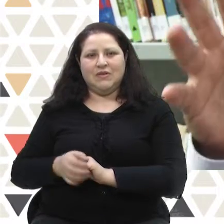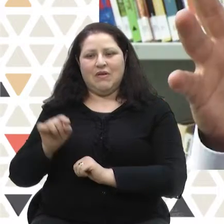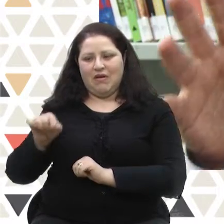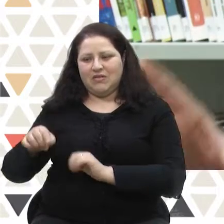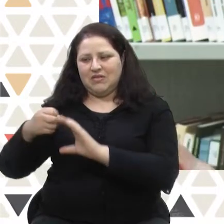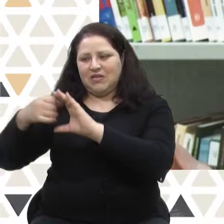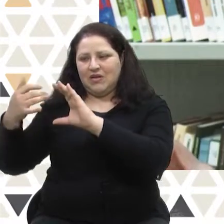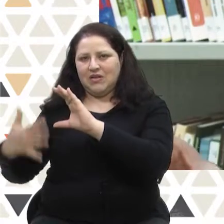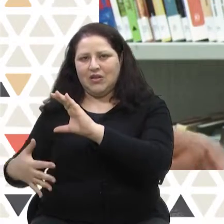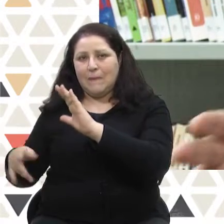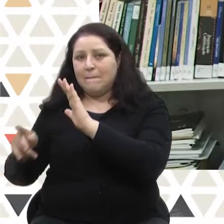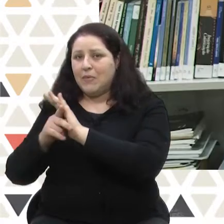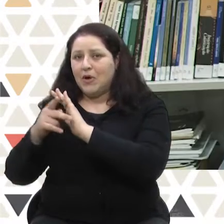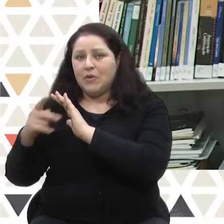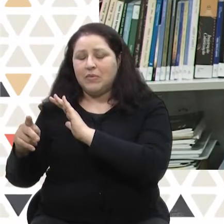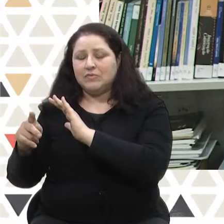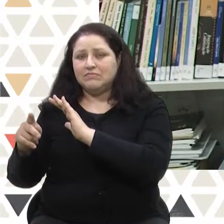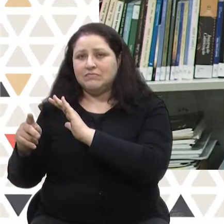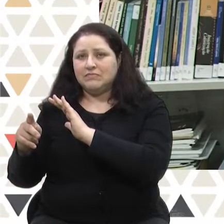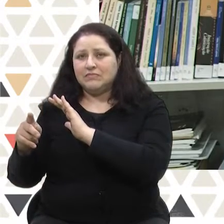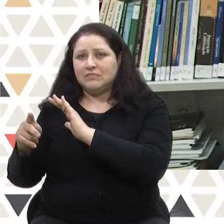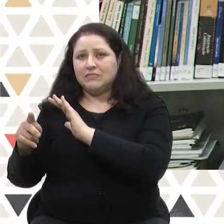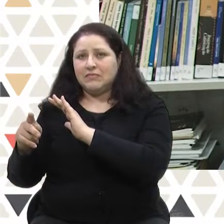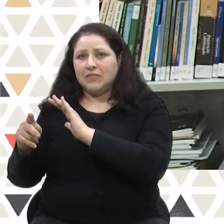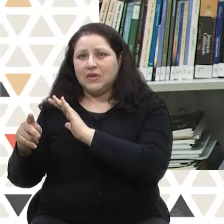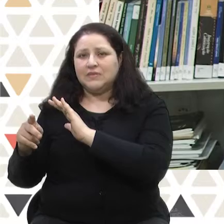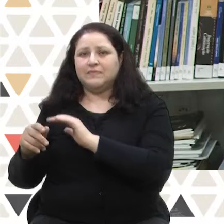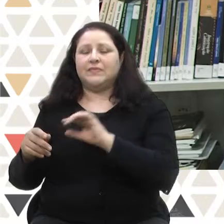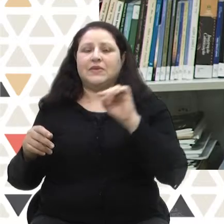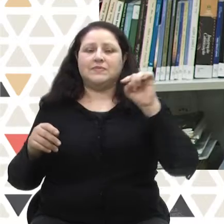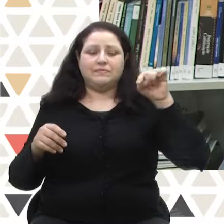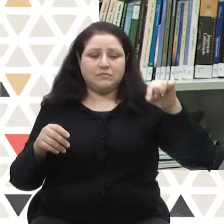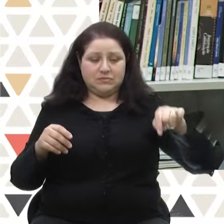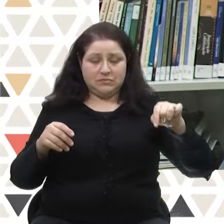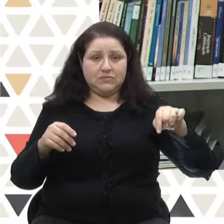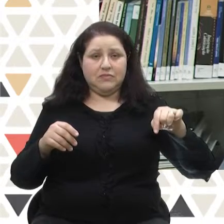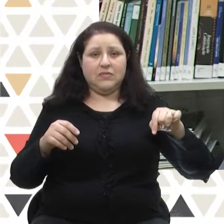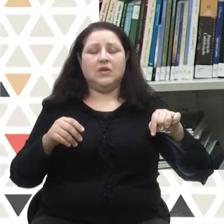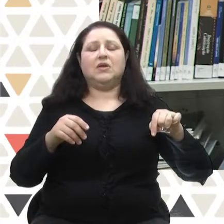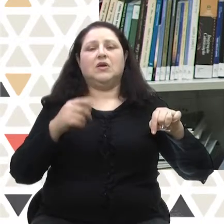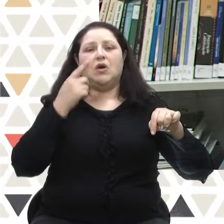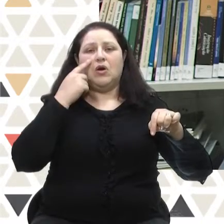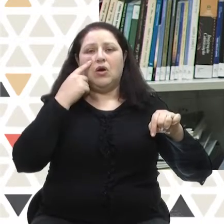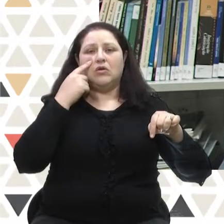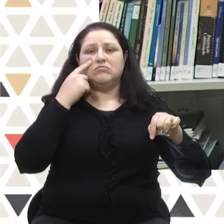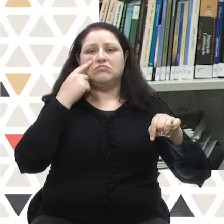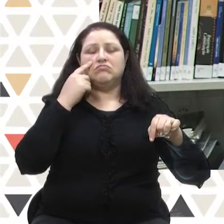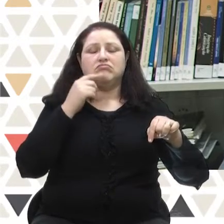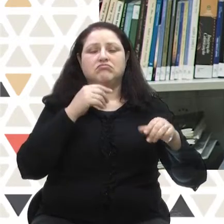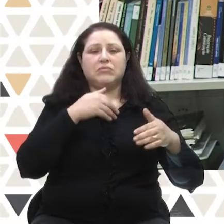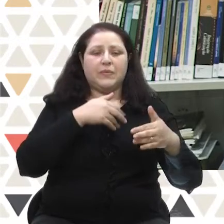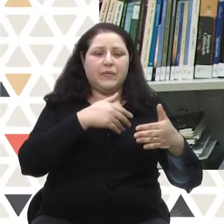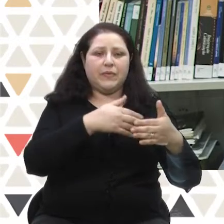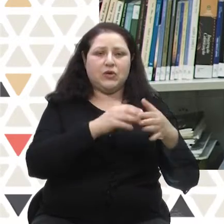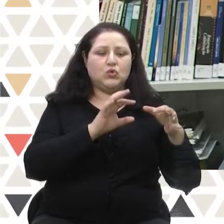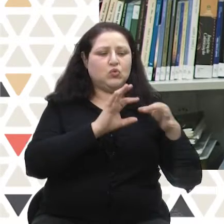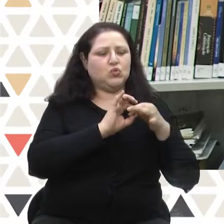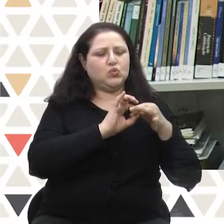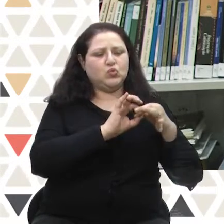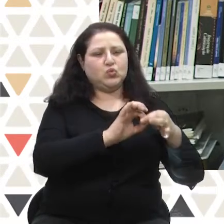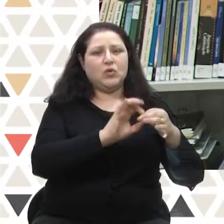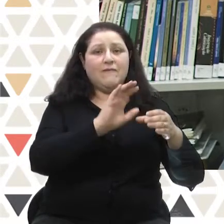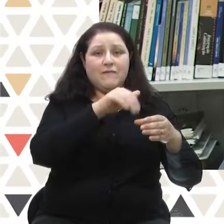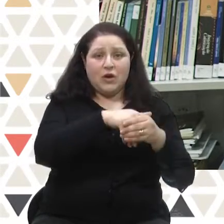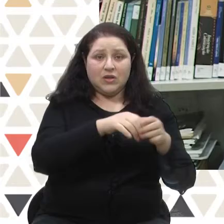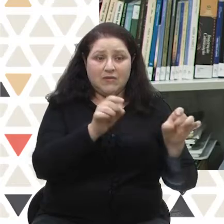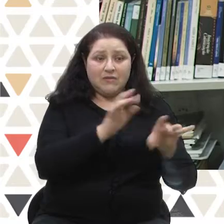temporal muito efêmera. Acabou a eleição, a coligação se desfaz. Terminou a eleição, no dia seguinte, cada partido vai